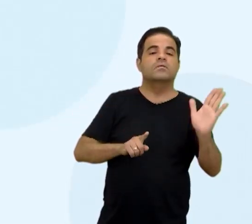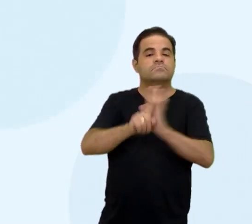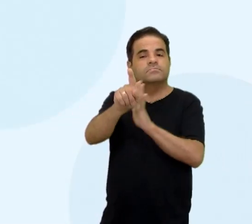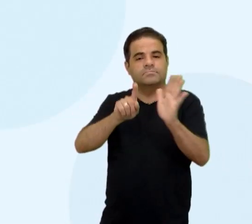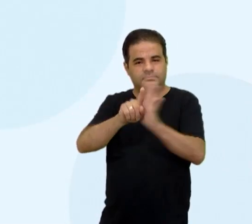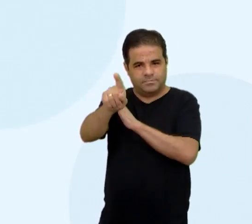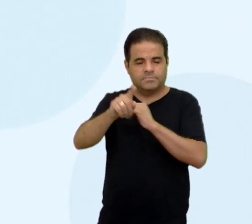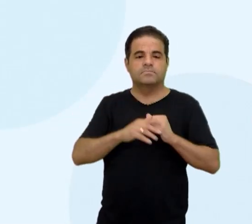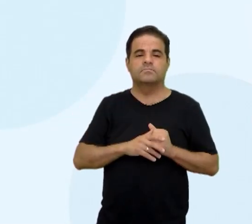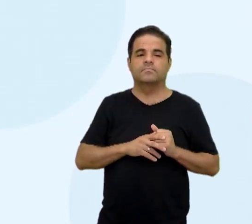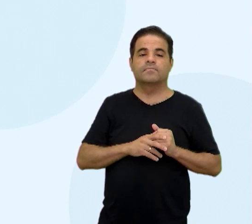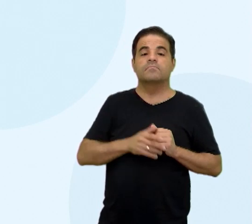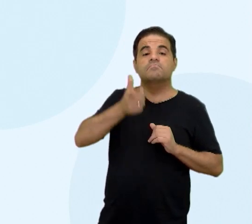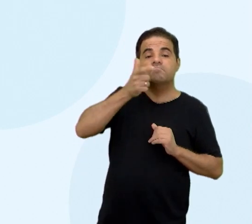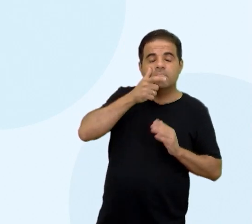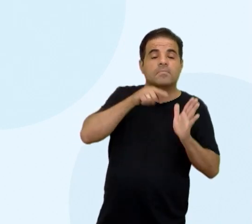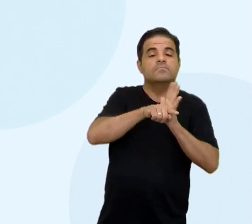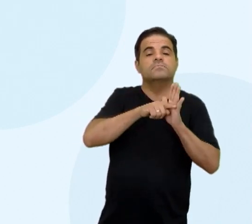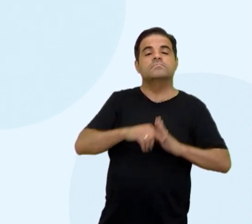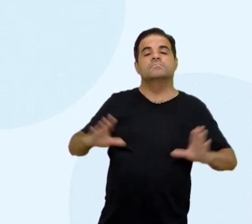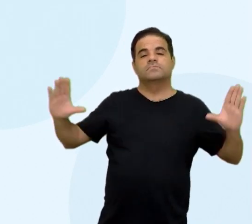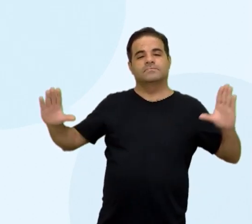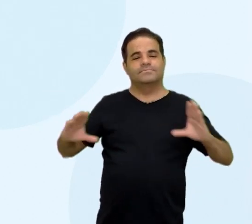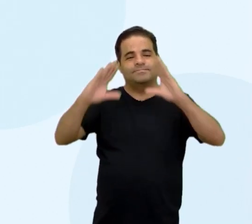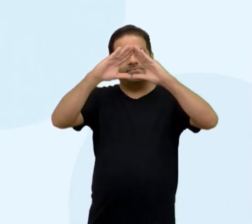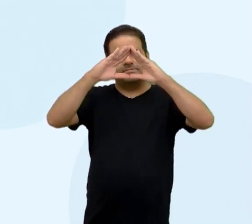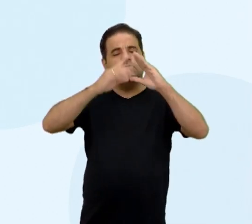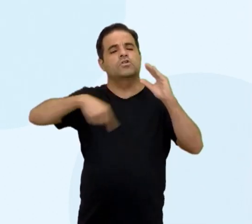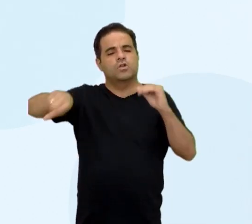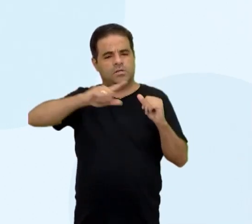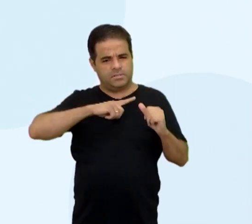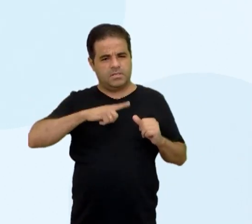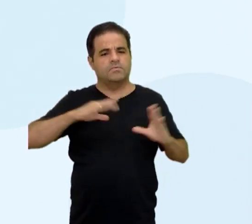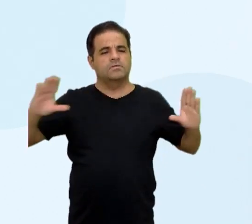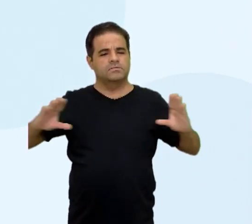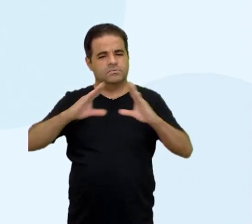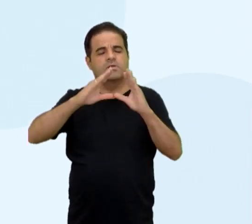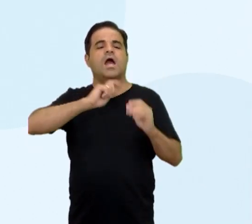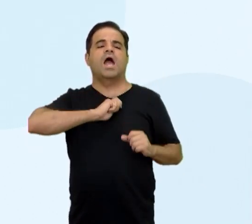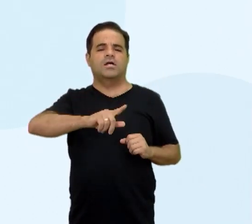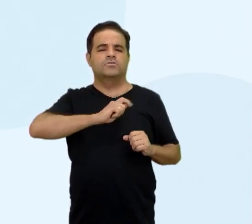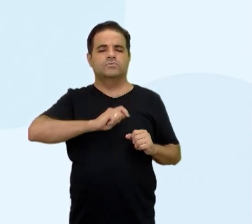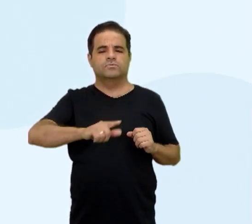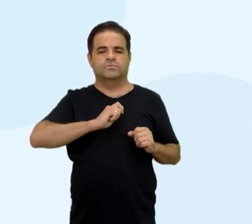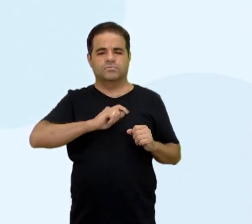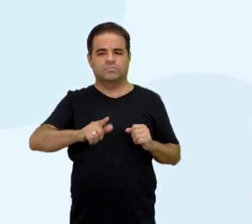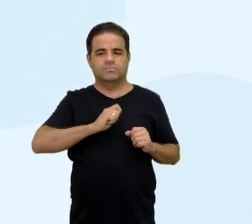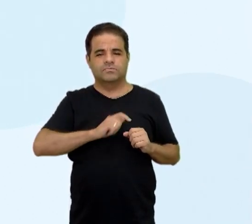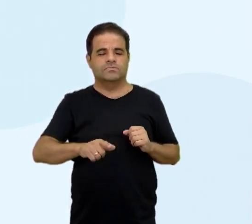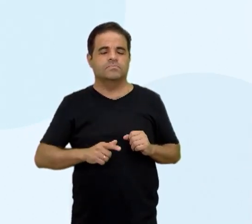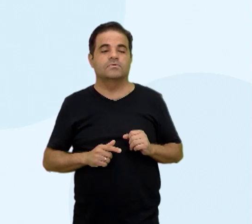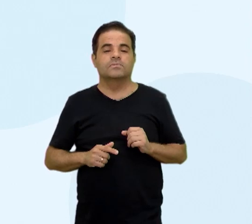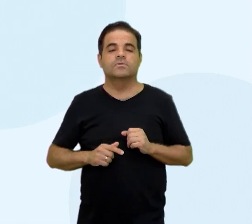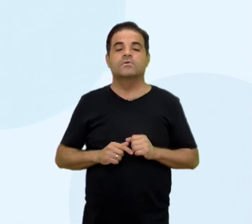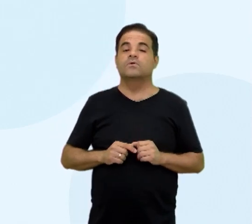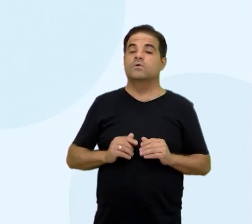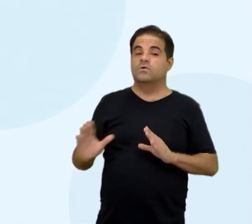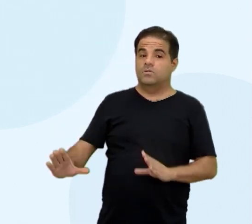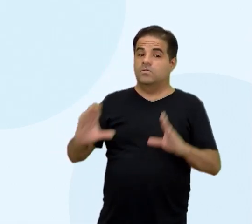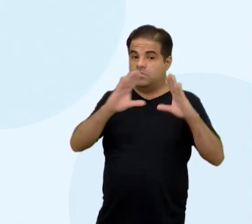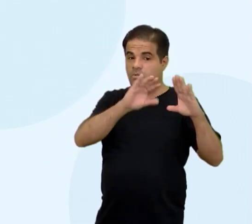aí para vocês, Analise os triângulos a seguir. Nós temos aí um triângulo azul que tá assim, um